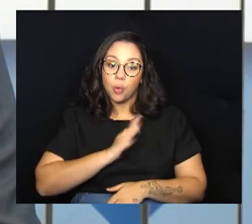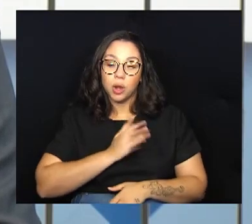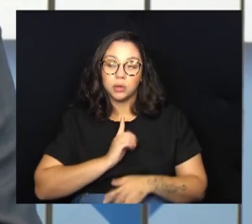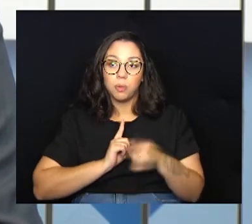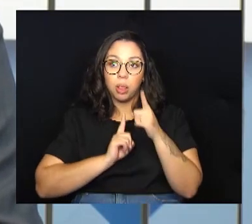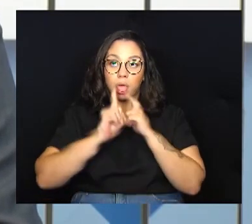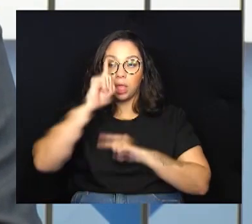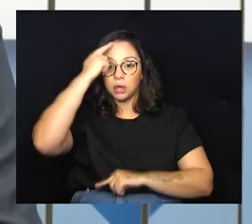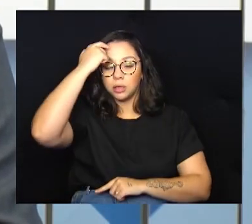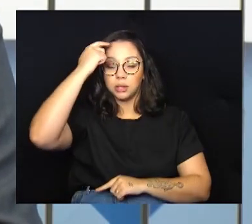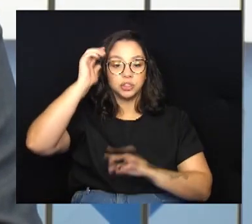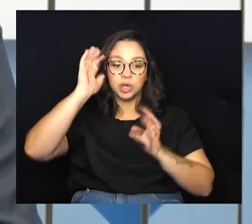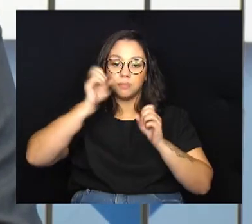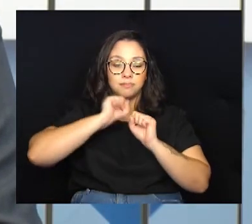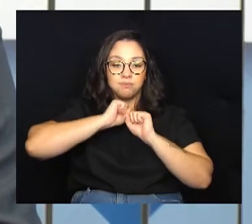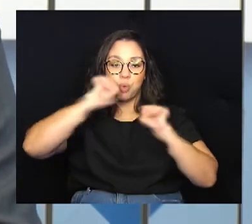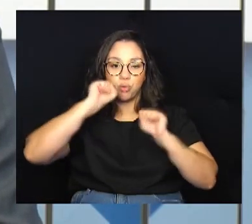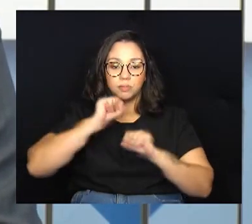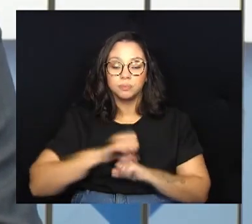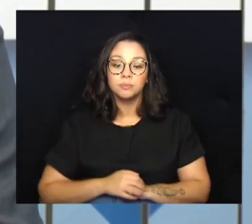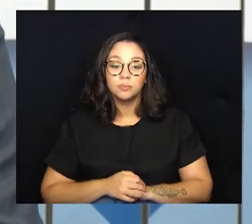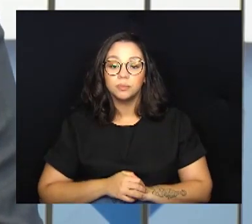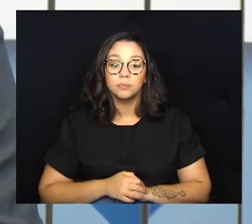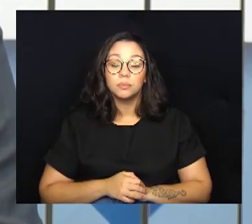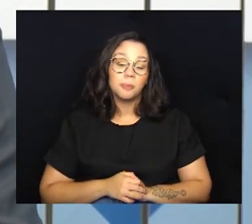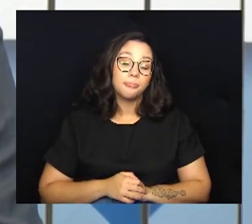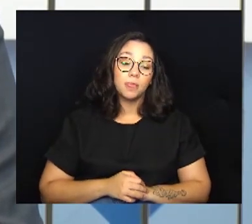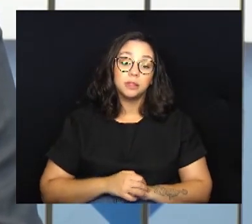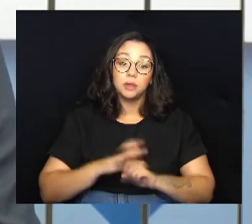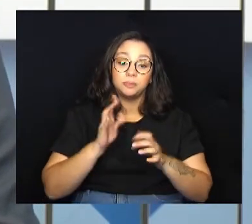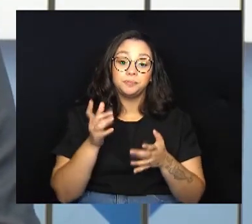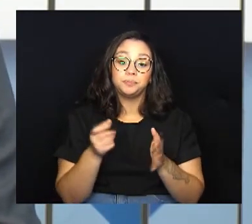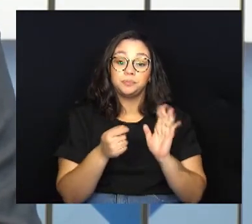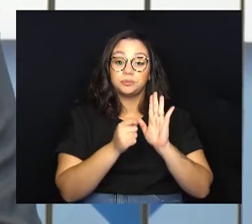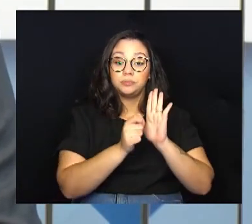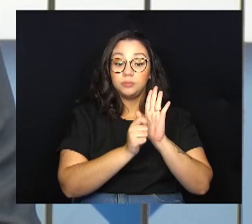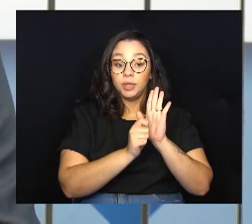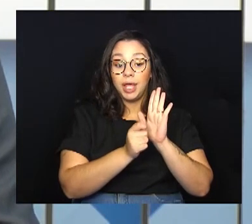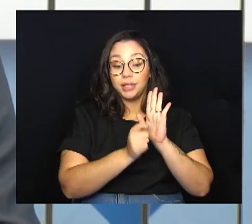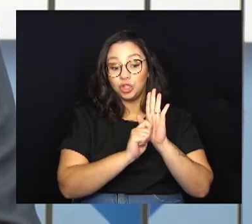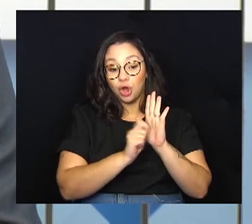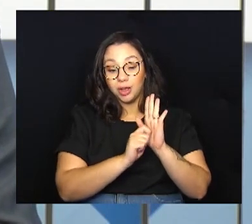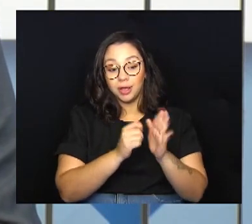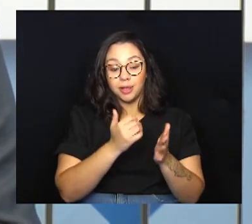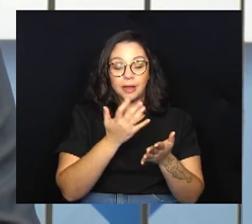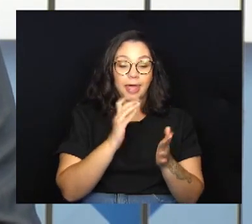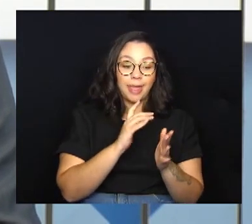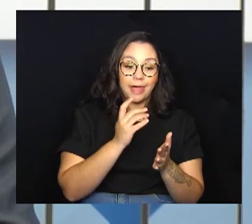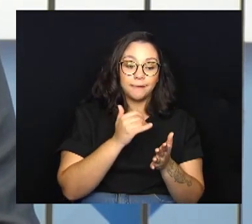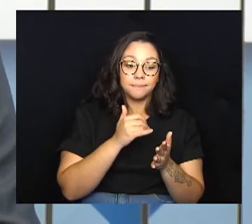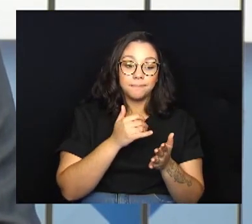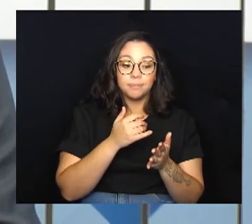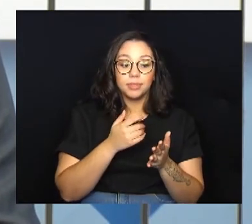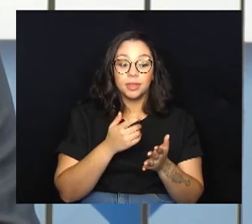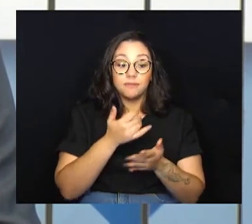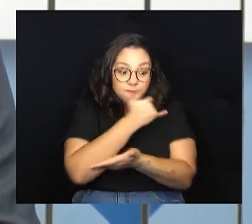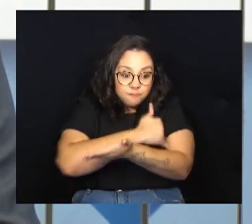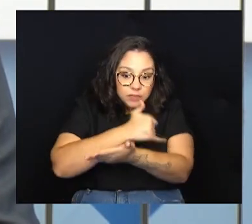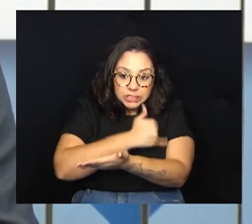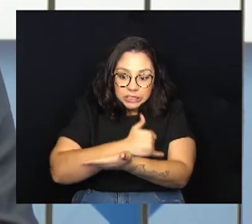clareza, de mais estudos para validar quais são os efeitos do K2, K4, K9,